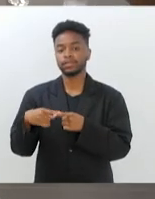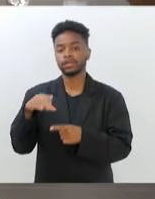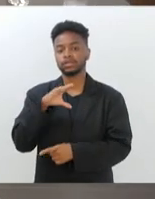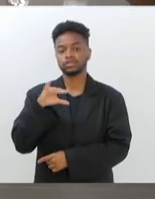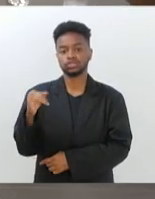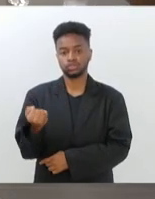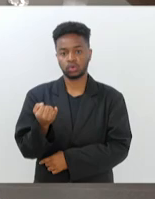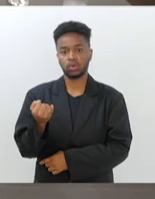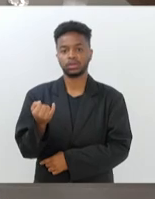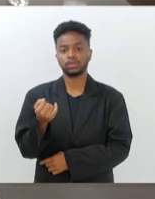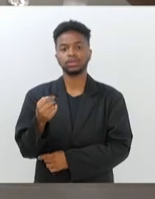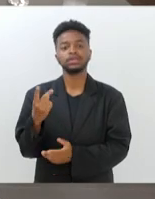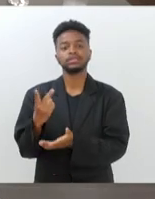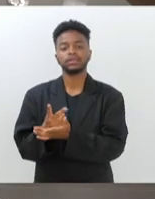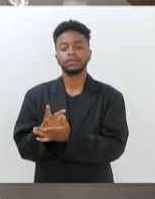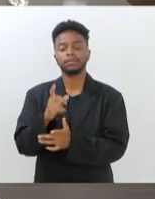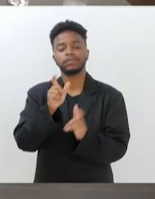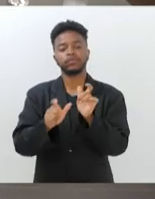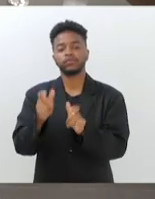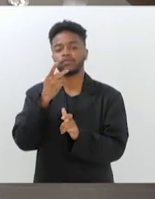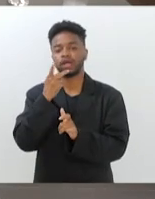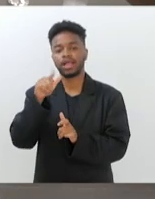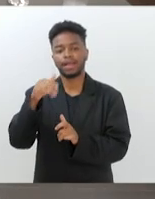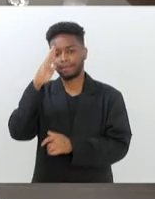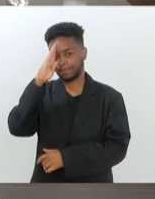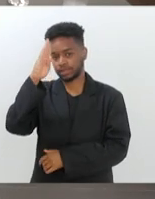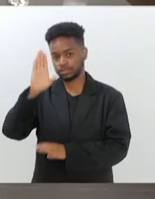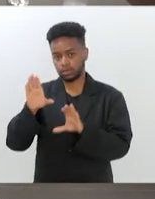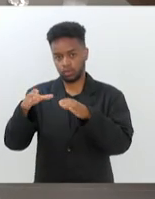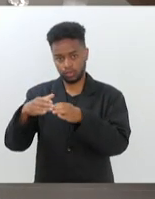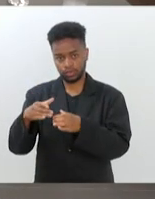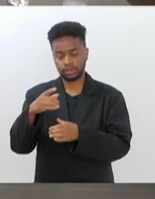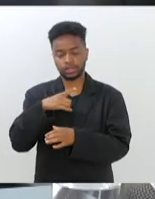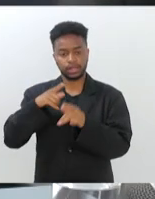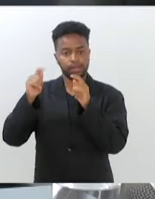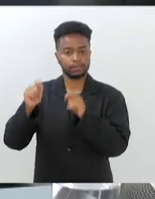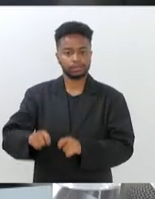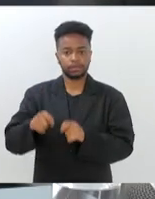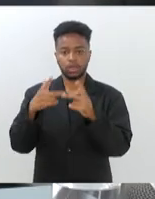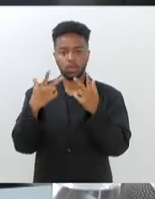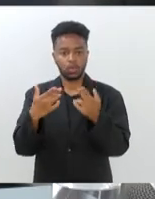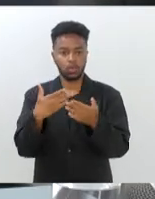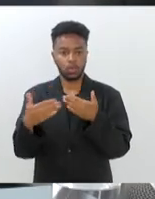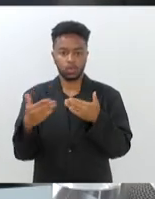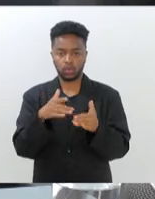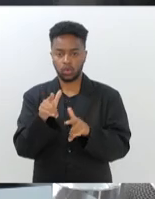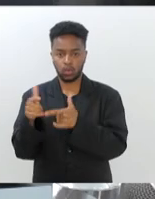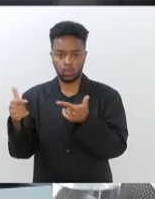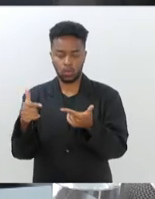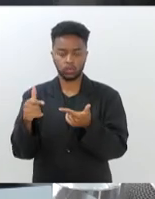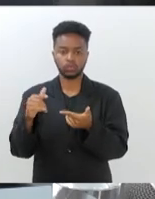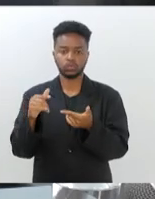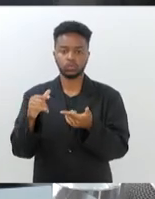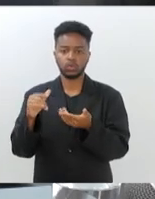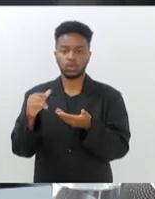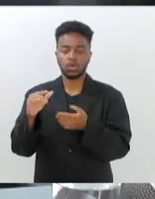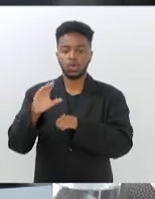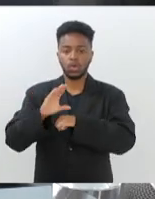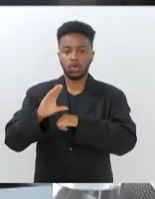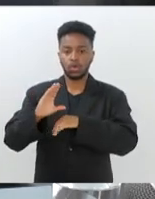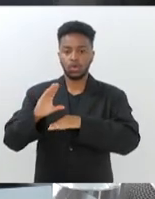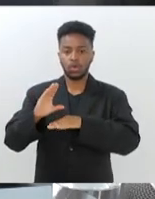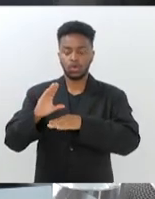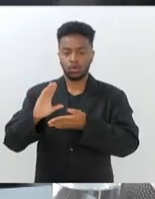popularmente é tida aí como a mãe das comissões ela tem a capacidade como todo colegiado da Assembleia Legislativa de uma vez